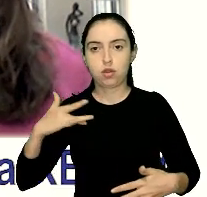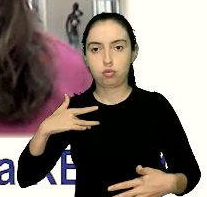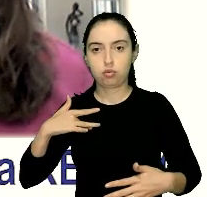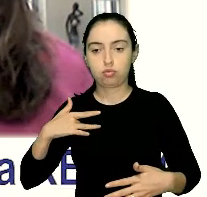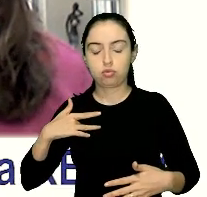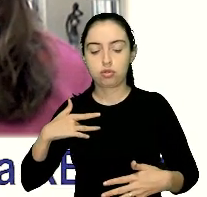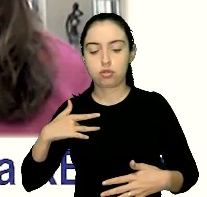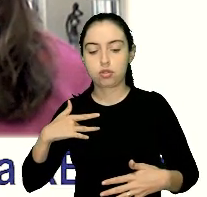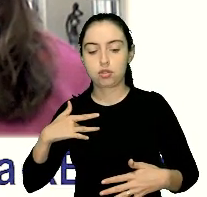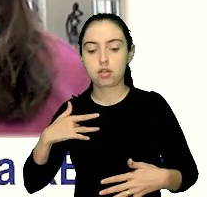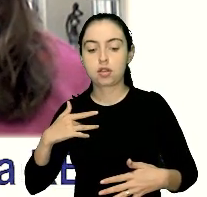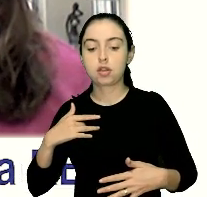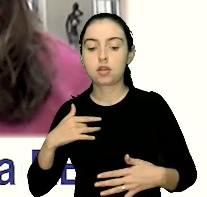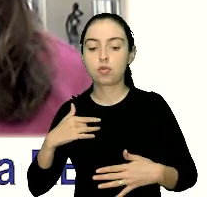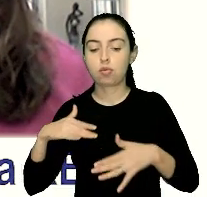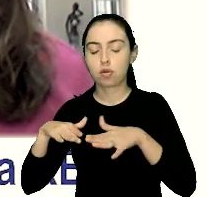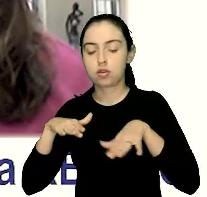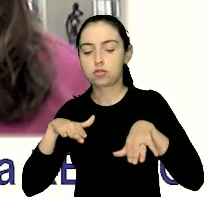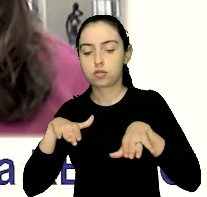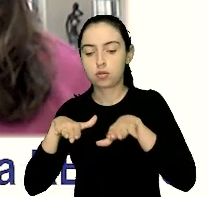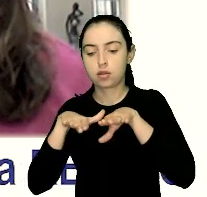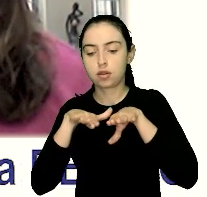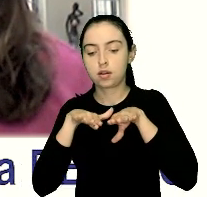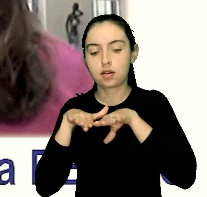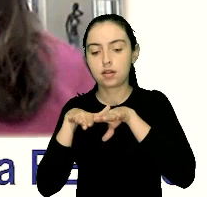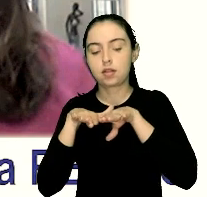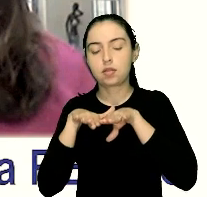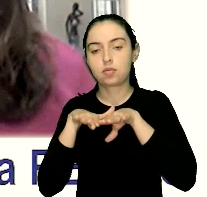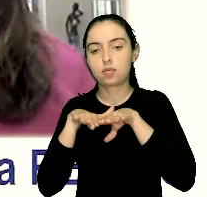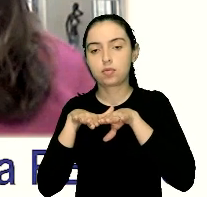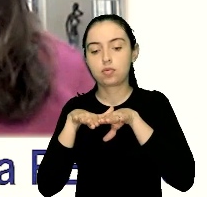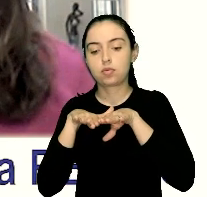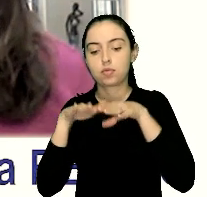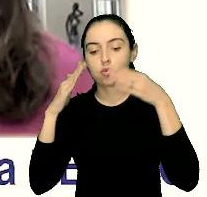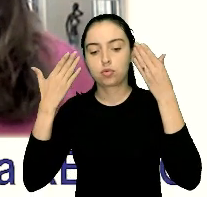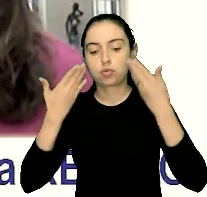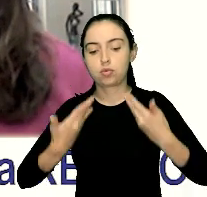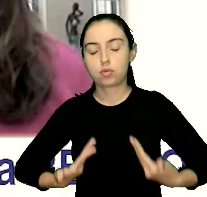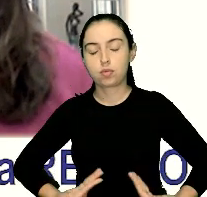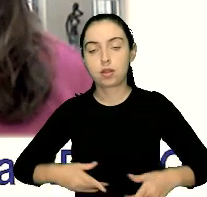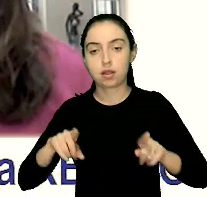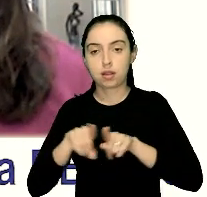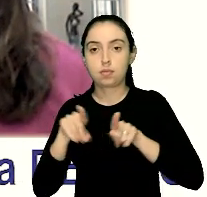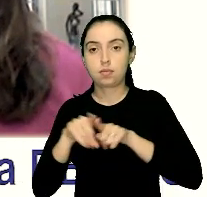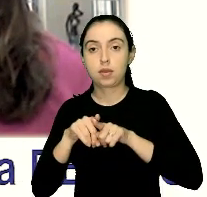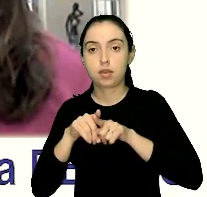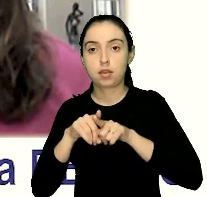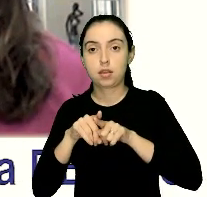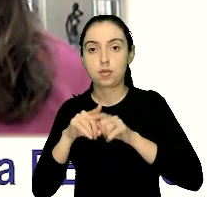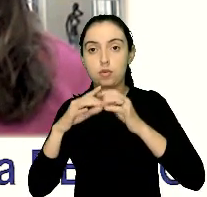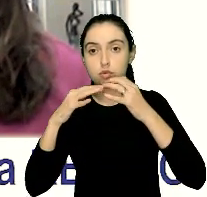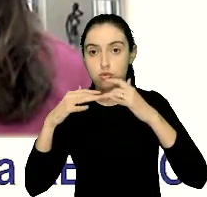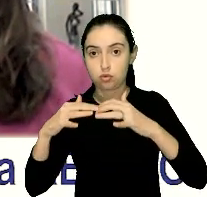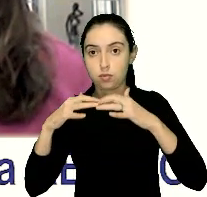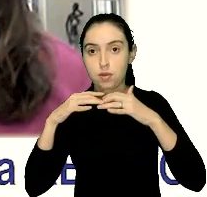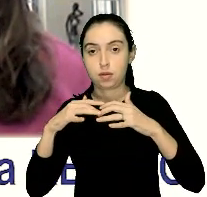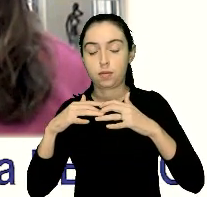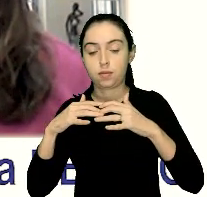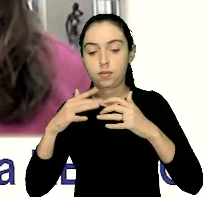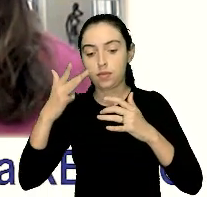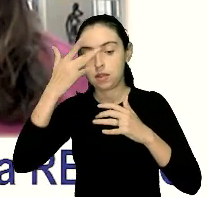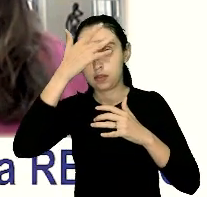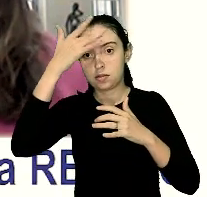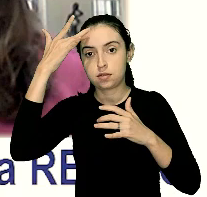equilíbrio corporal, mas também do equilíbrio mental. A saúde, na verdade, ela exige